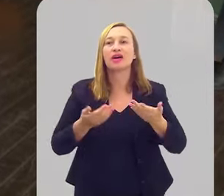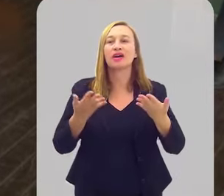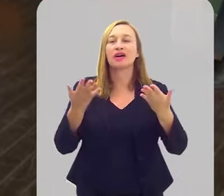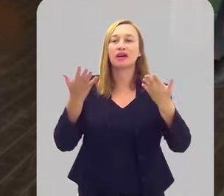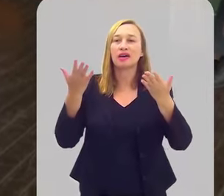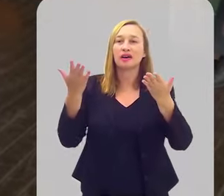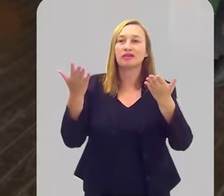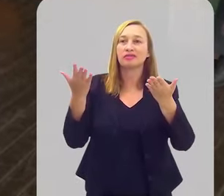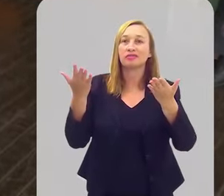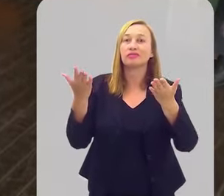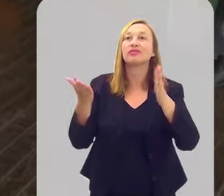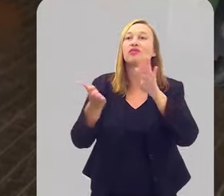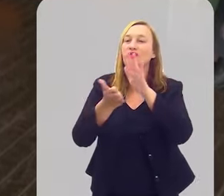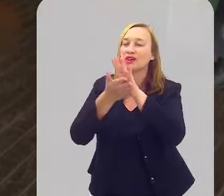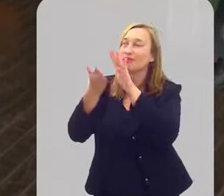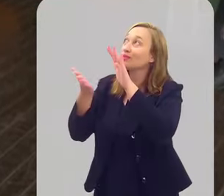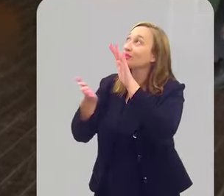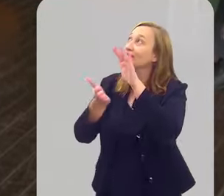aleluia